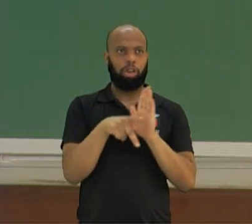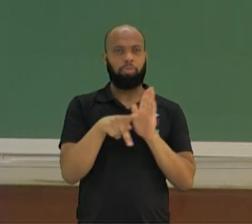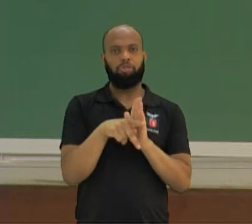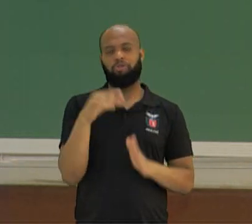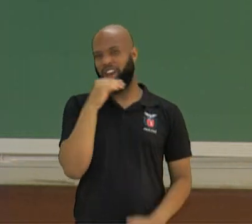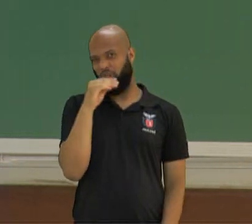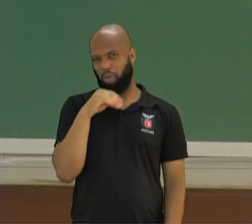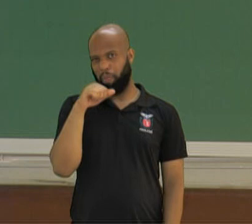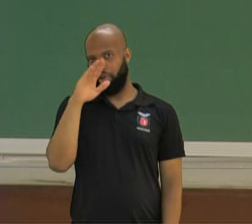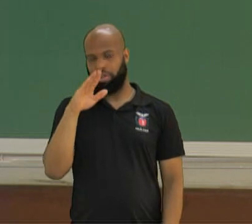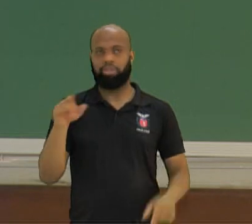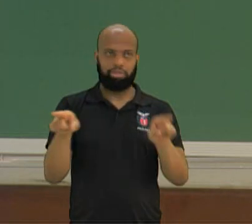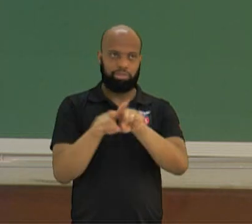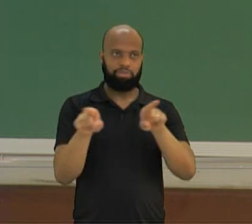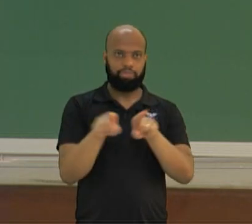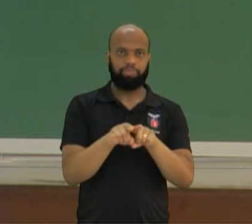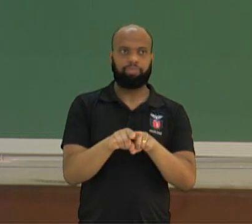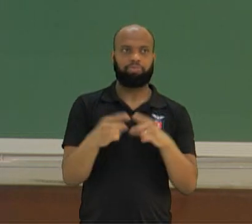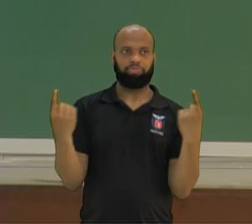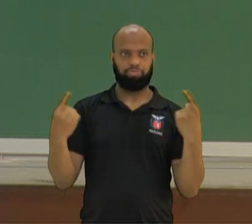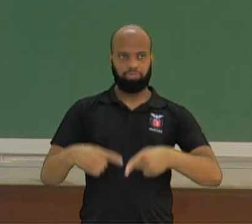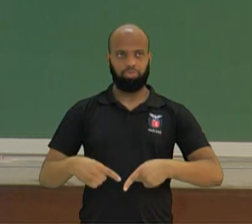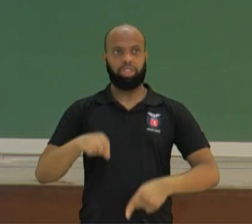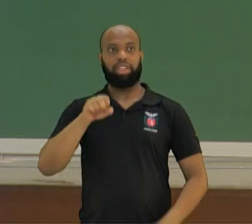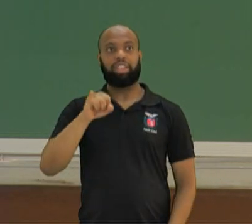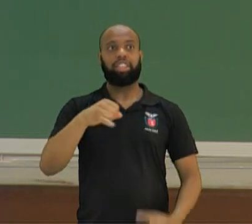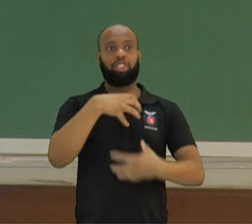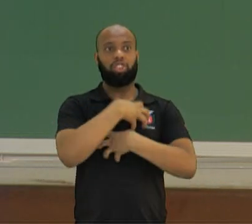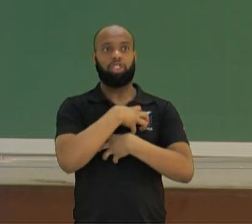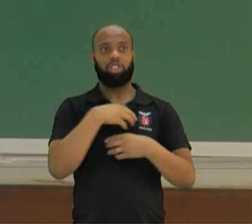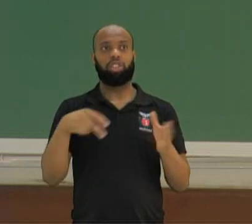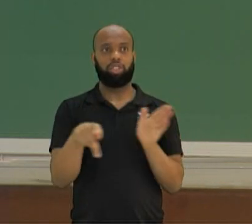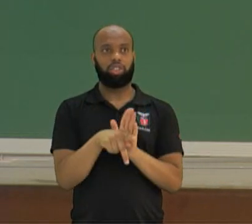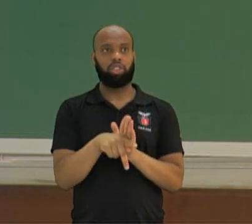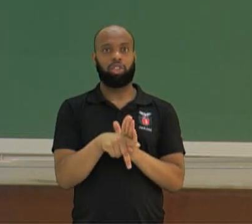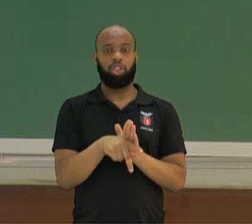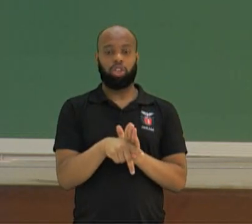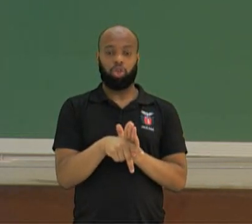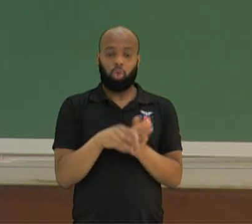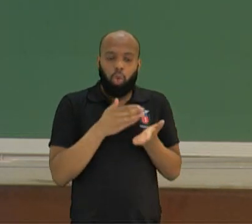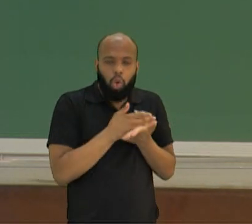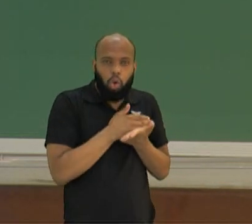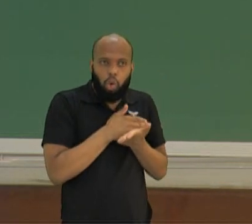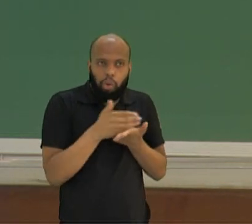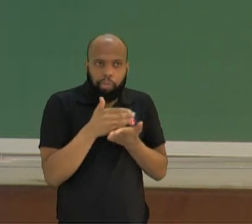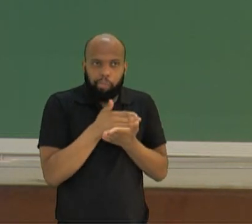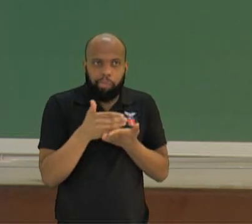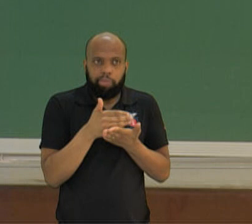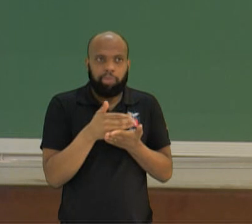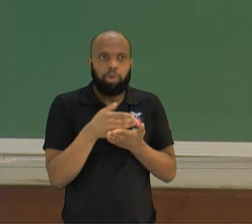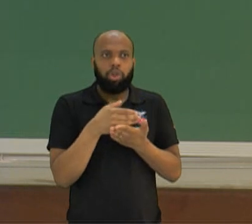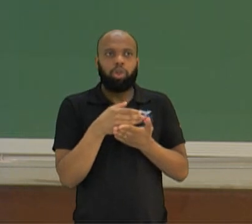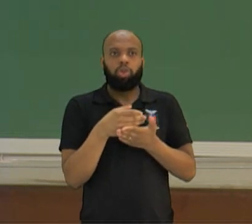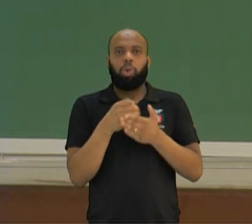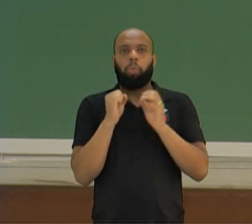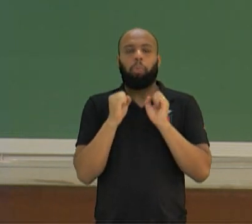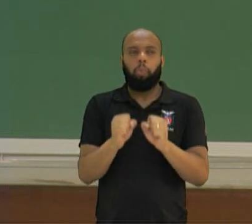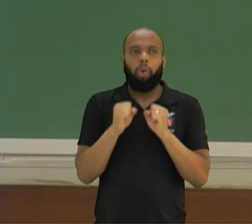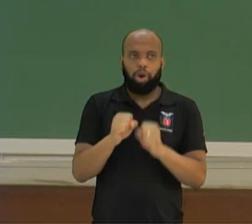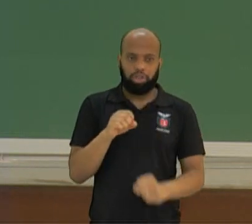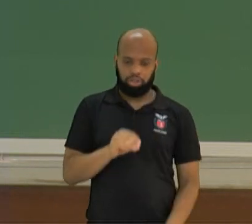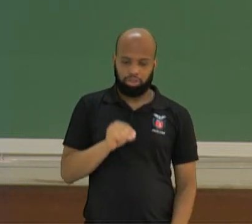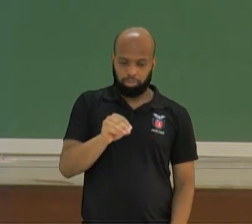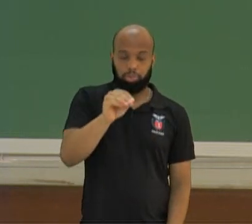jogo. Quando ela está, no seu ponto de origem, ela pode saltar duas vezes, ou